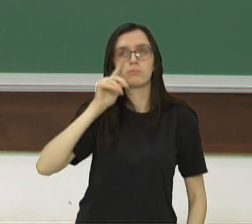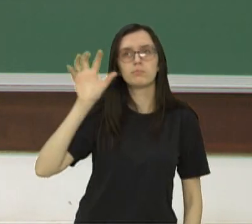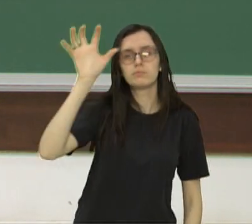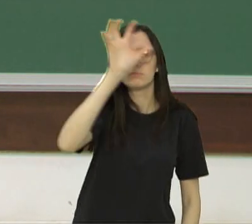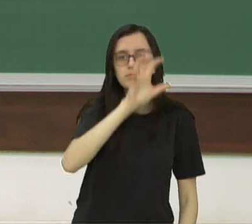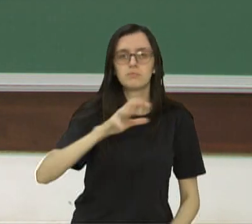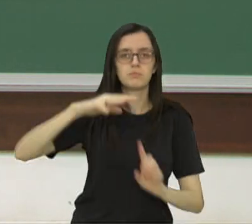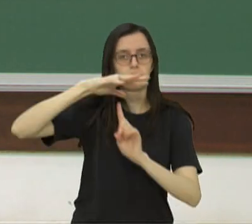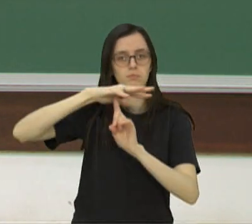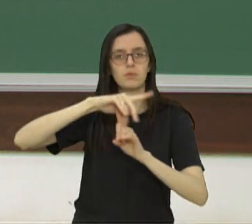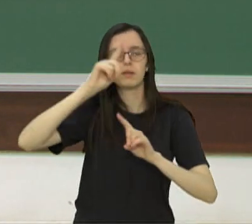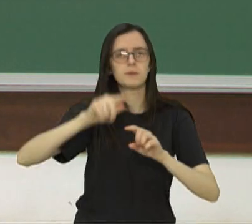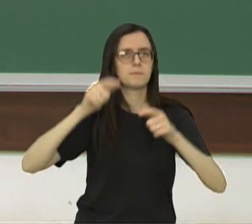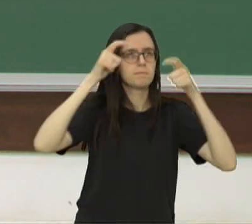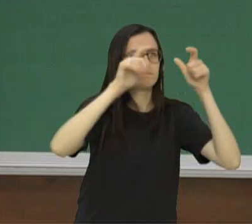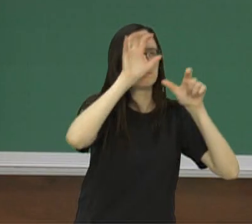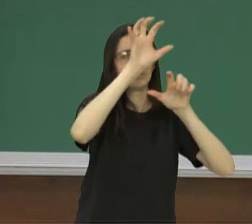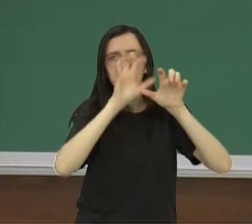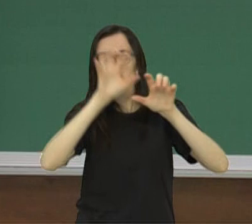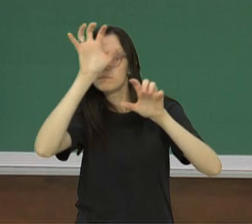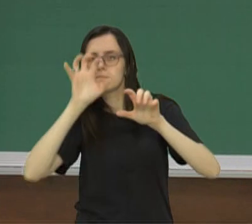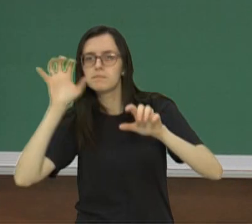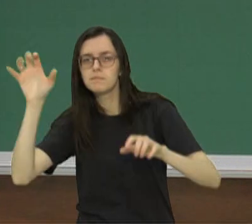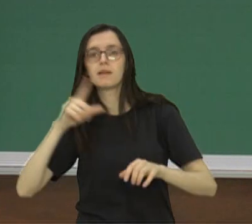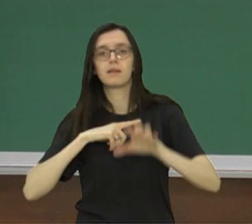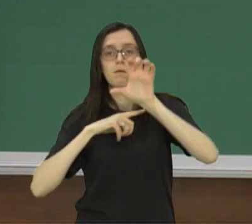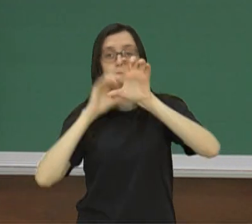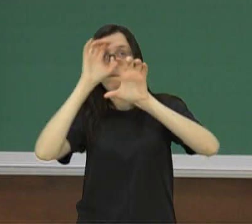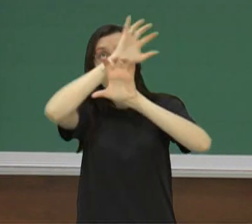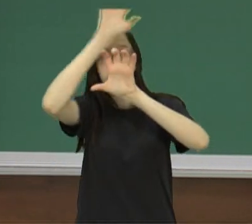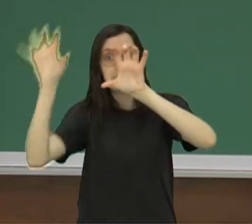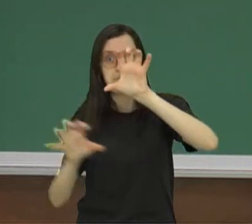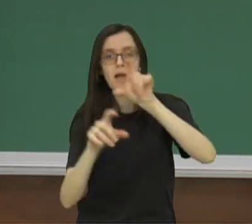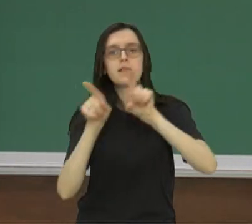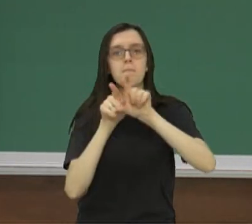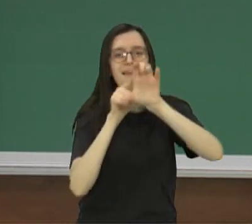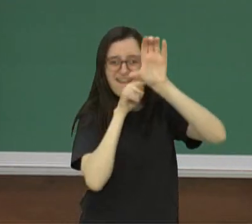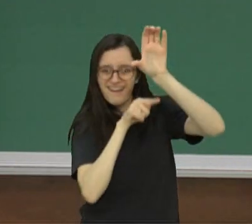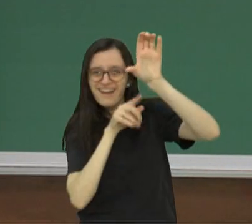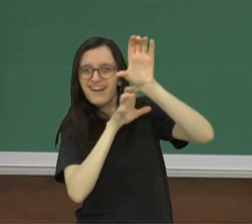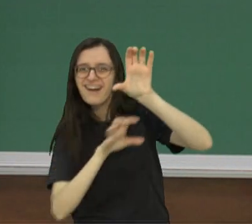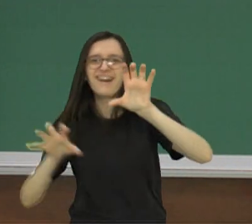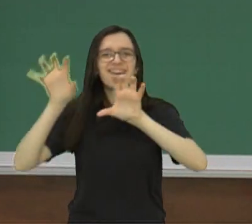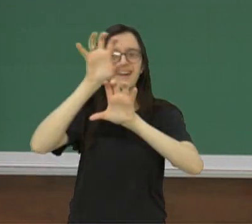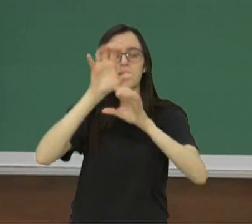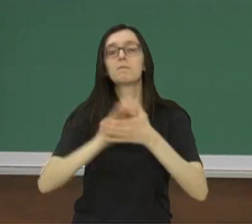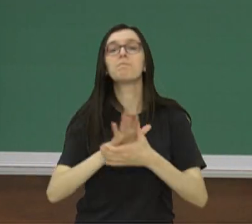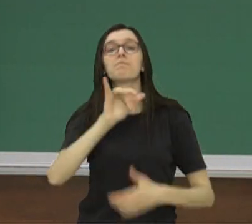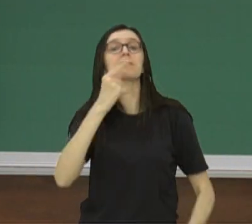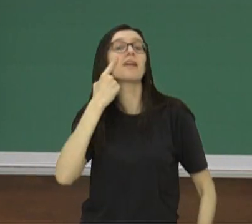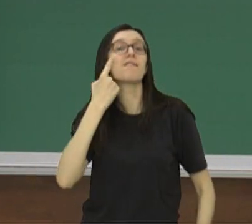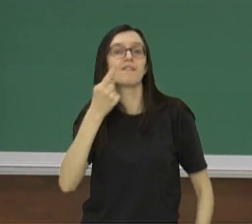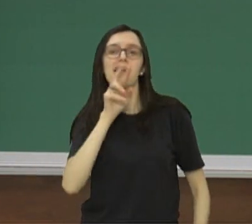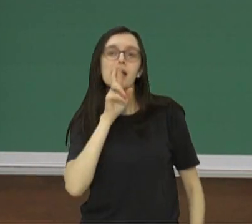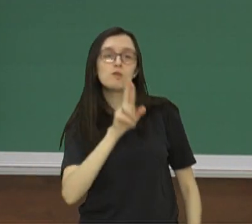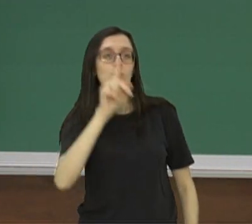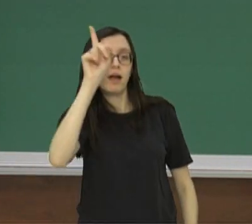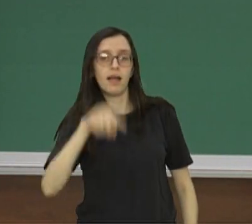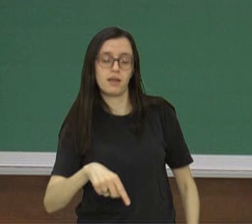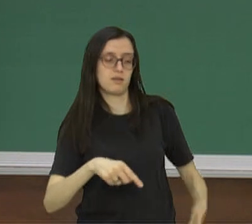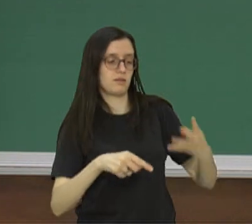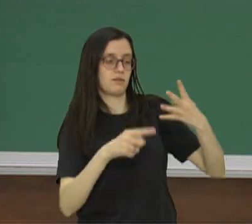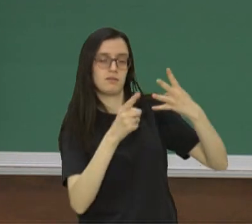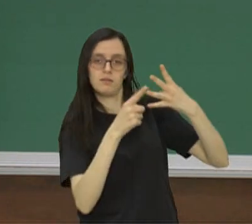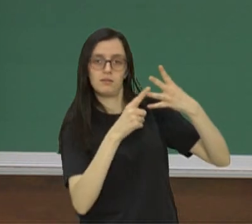o Paraná em regiões geográficas intermediárias e imediatas? Se você colocou econômicos, você